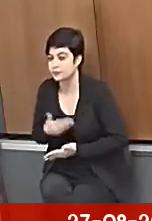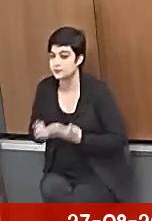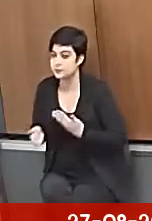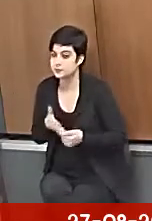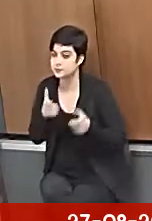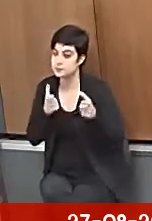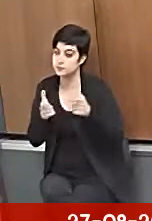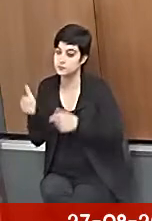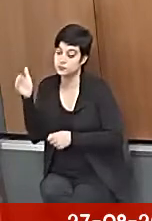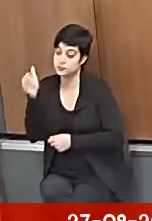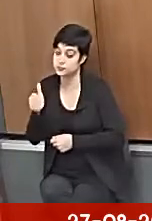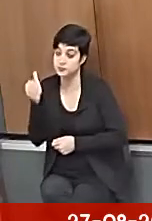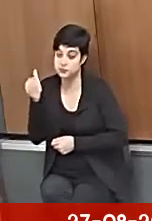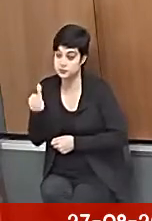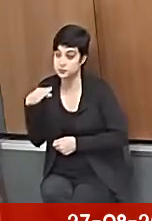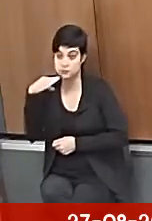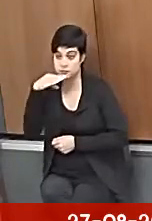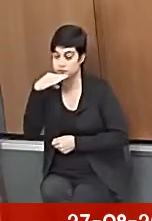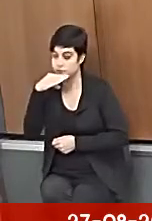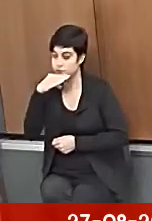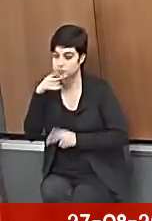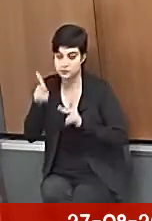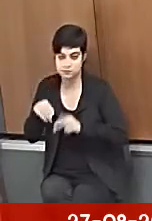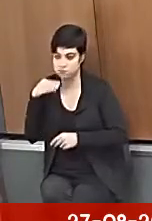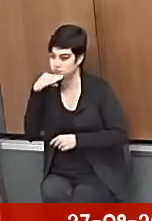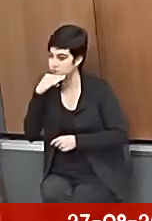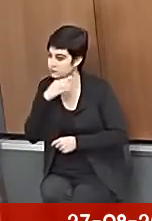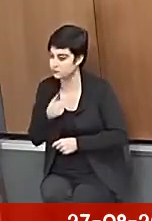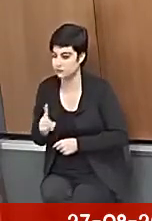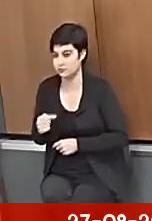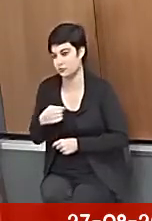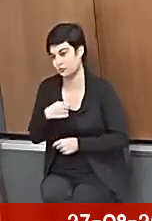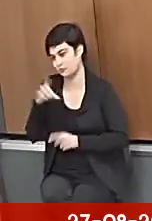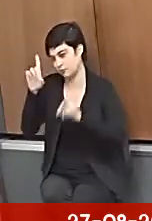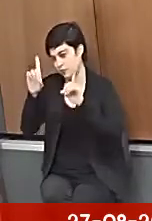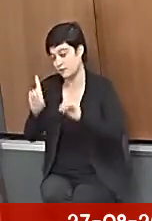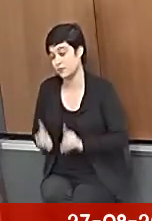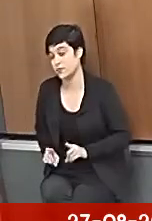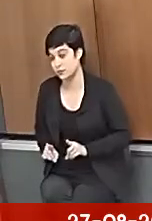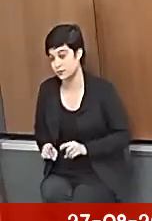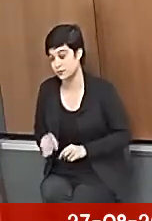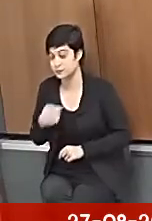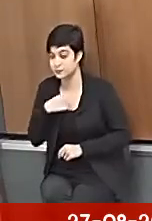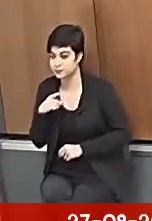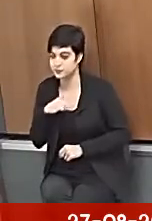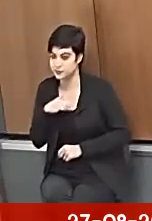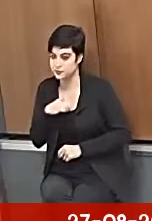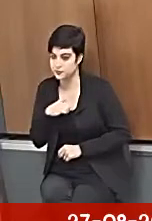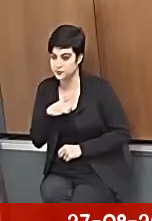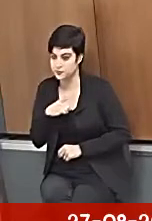passo eu não sou reconhecido com uma mobilidade reduzida eu tenho